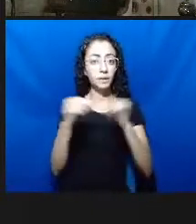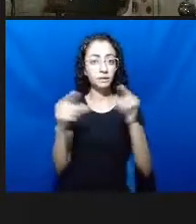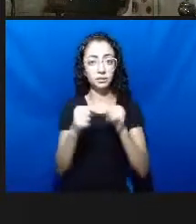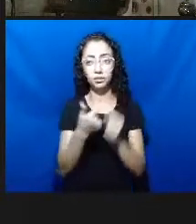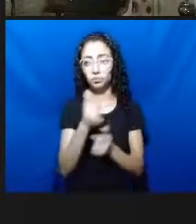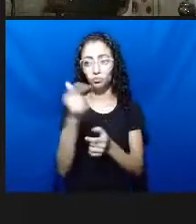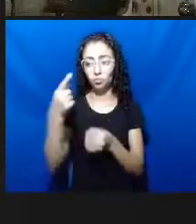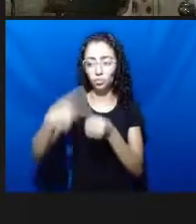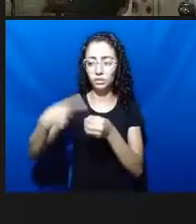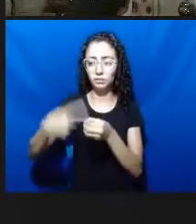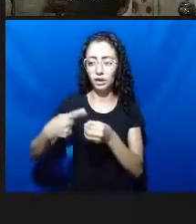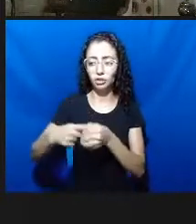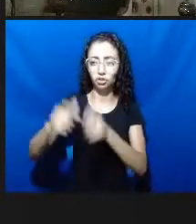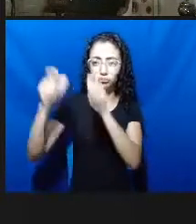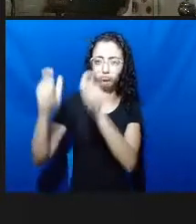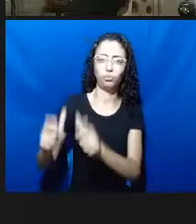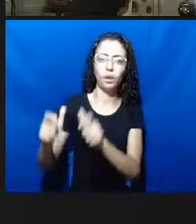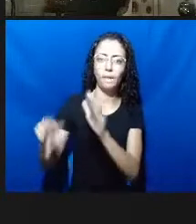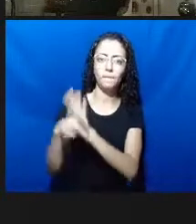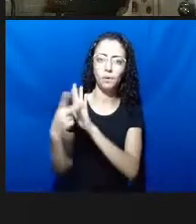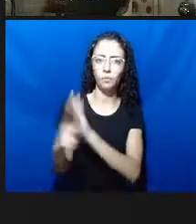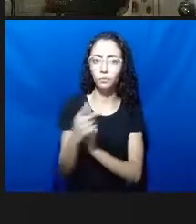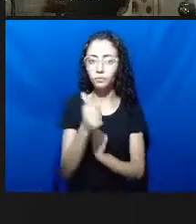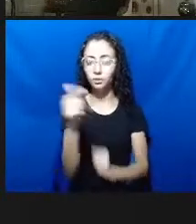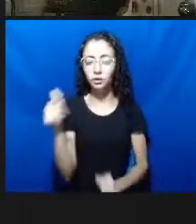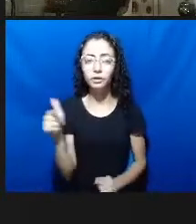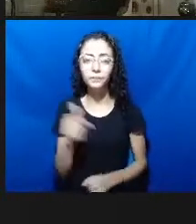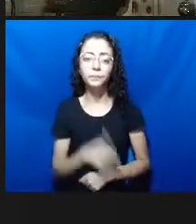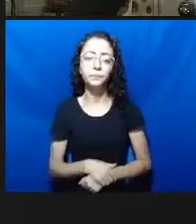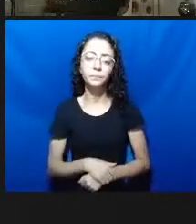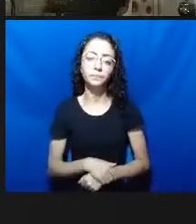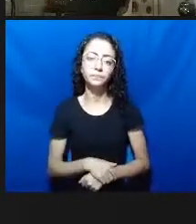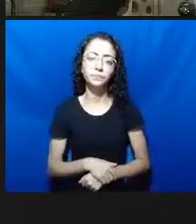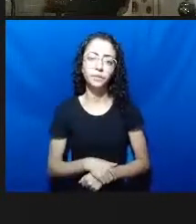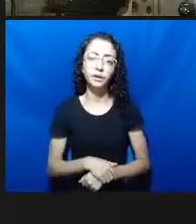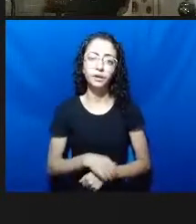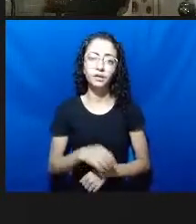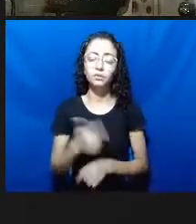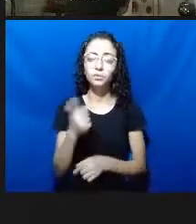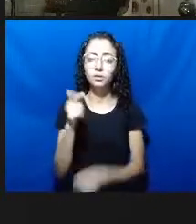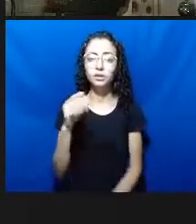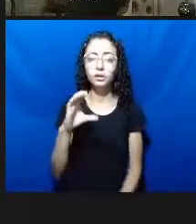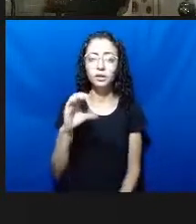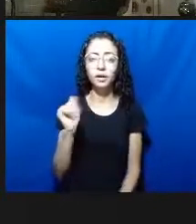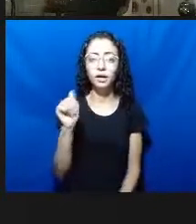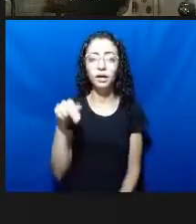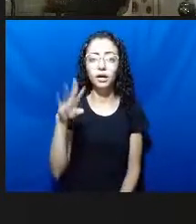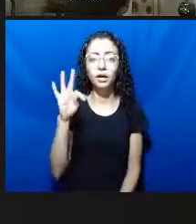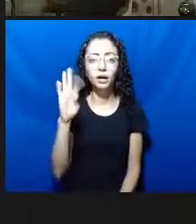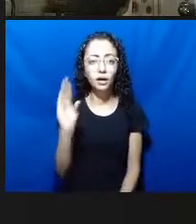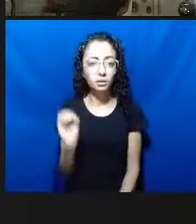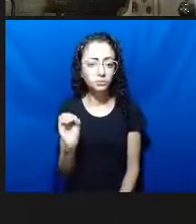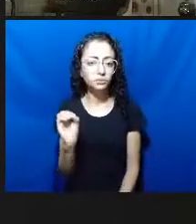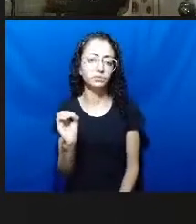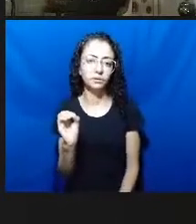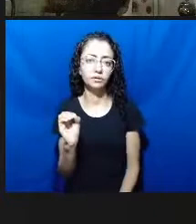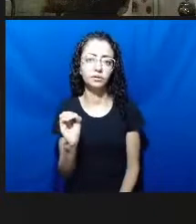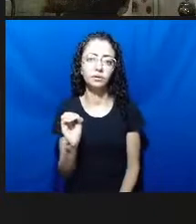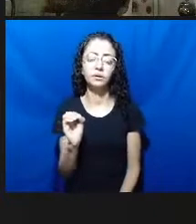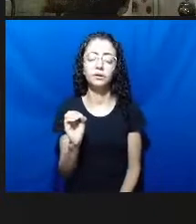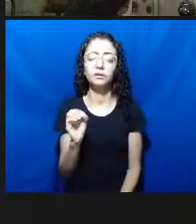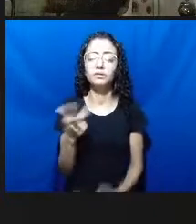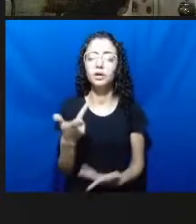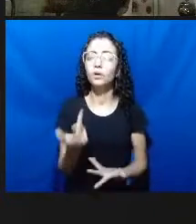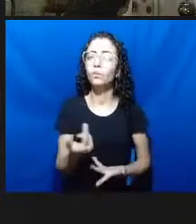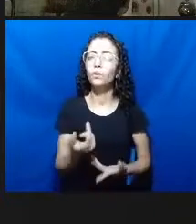né, um canto aonde não tem canto, né, então uma necessidade de fazer um canto poético para essa cidade, e